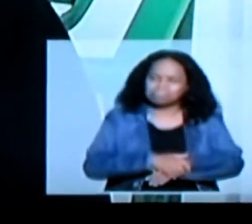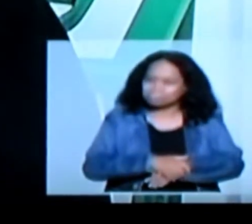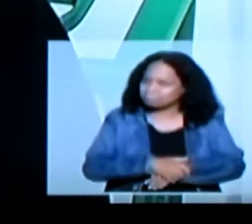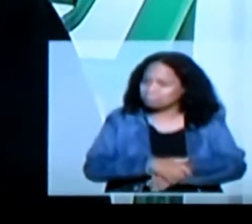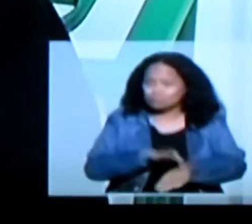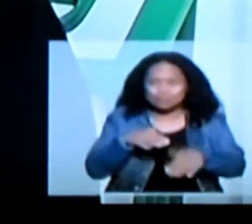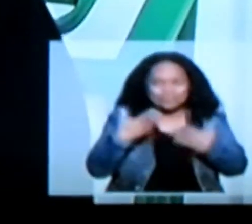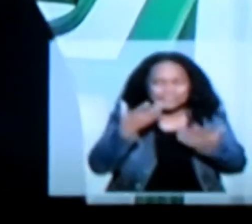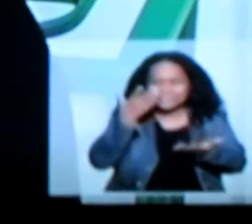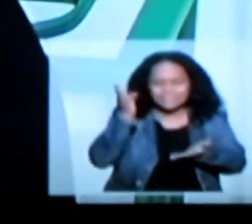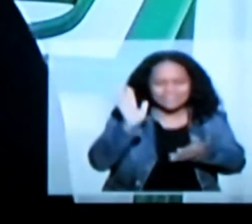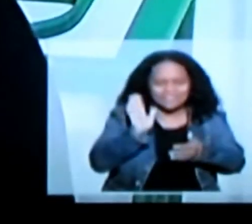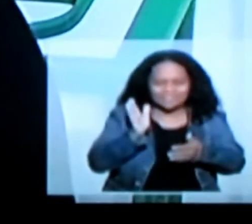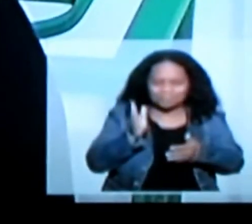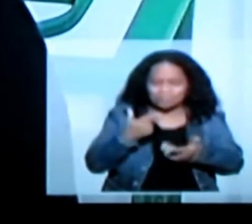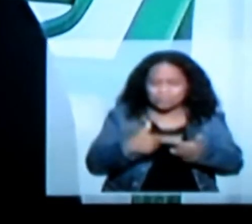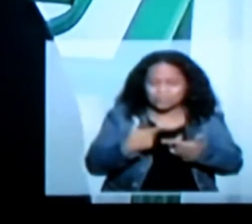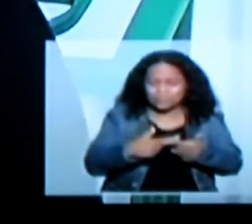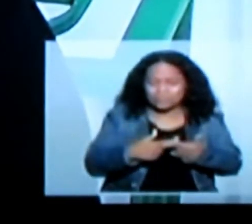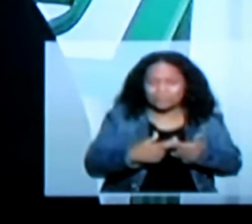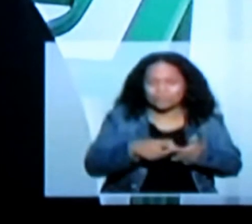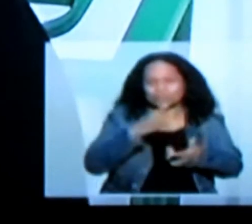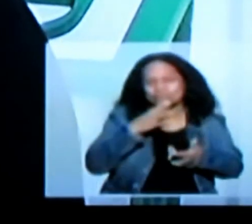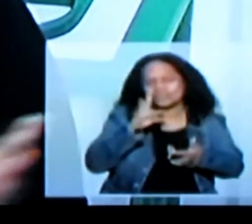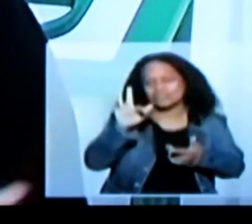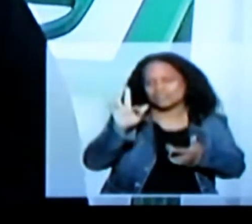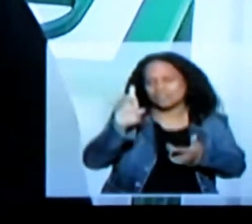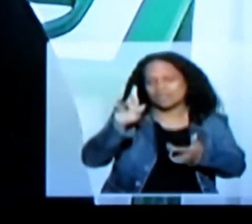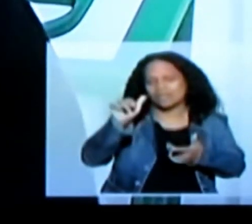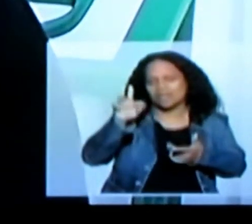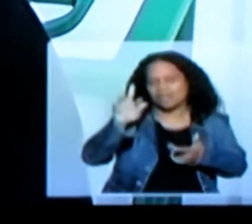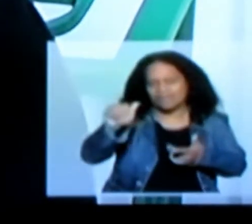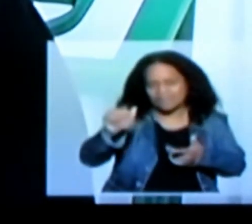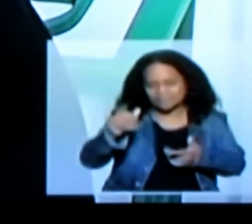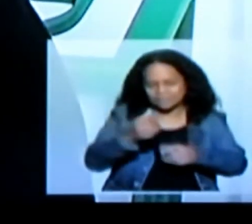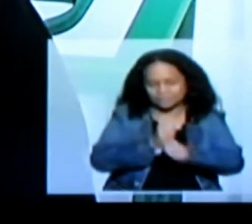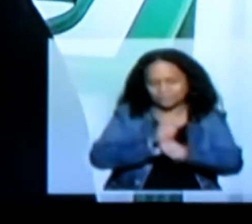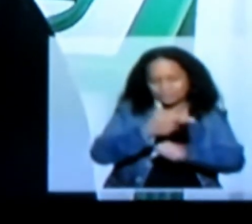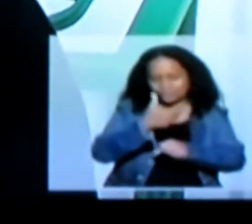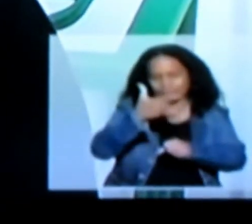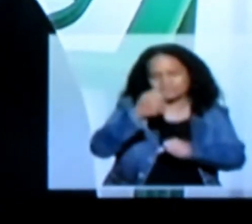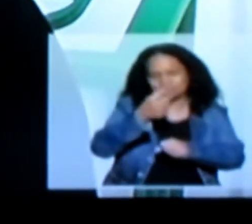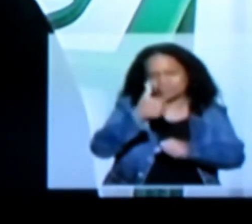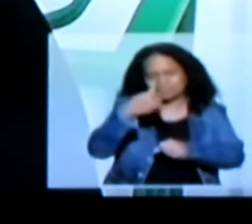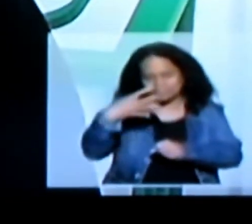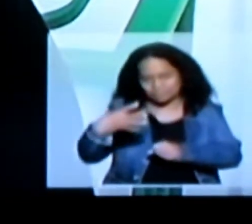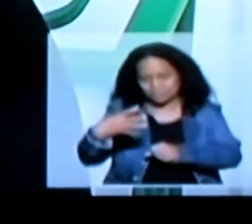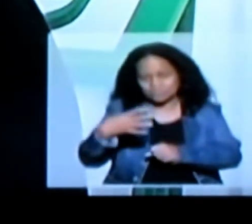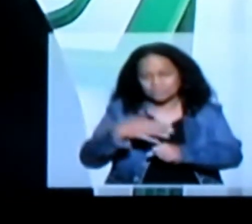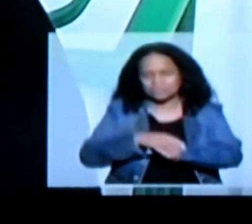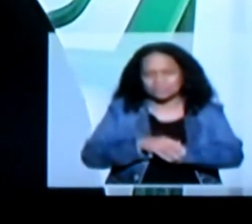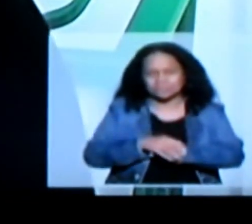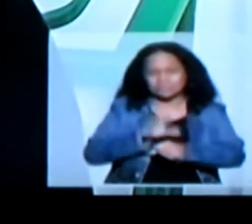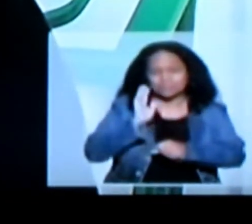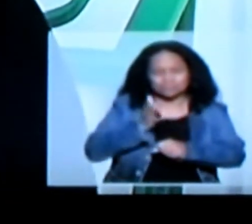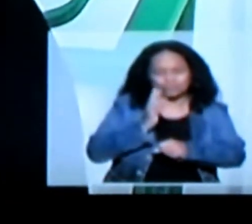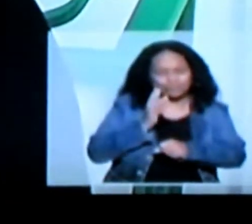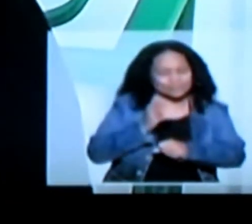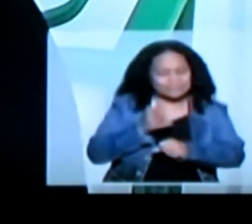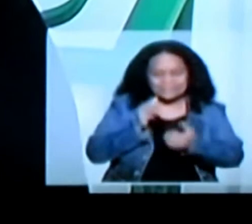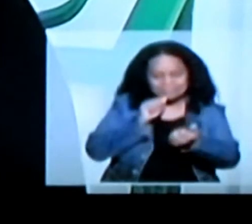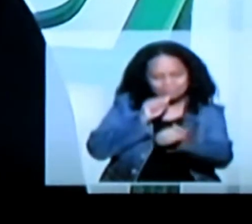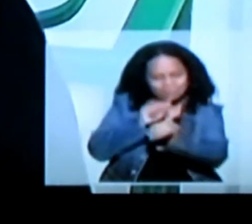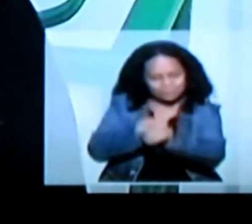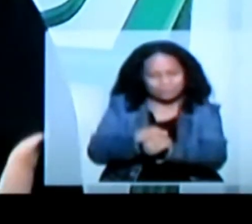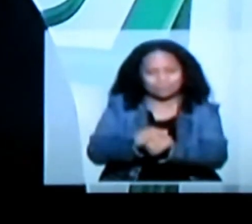Desde, acho que quando você nasceu. É, eu conheci a Rafa em 2014, então, daí, assim, tipo,